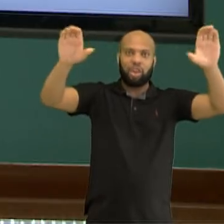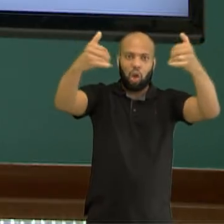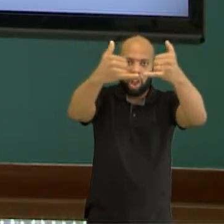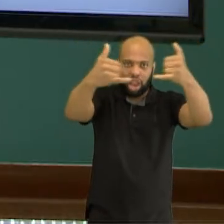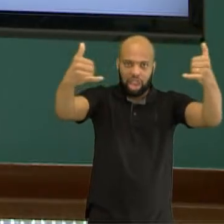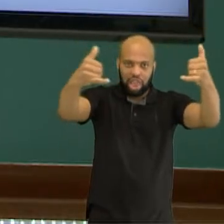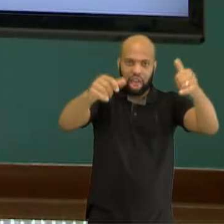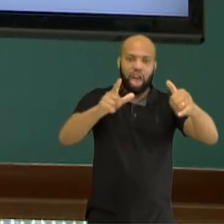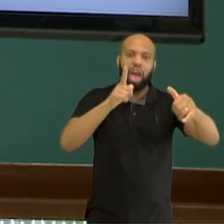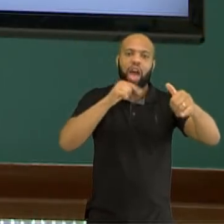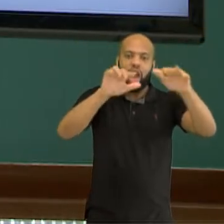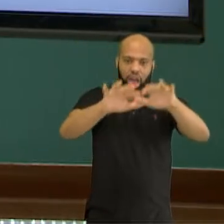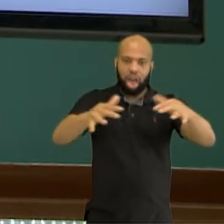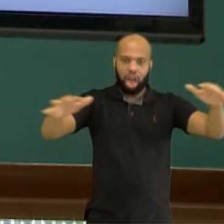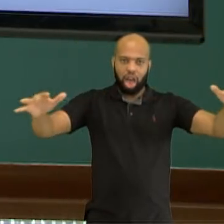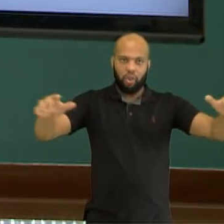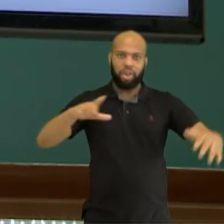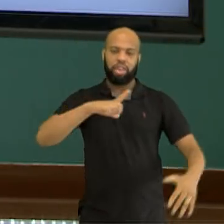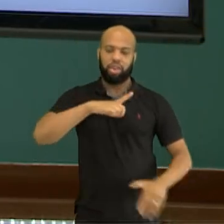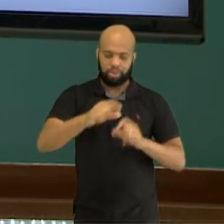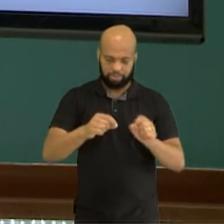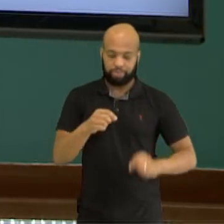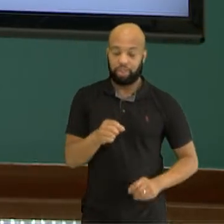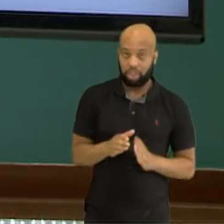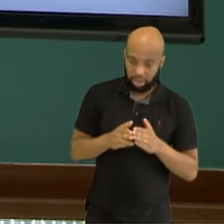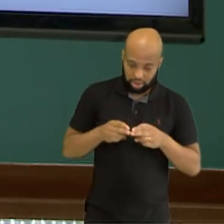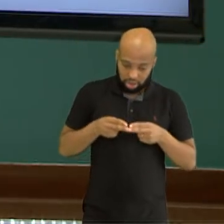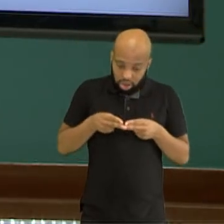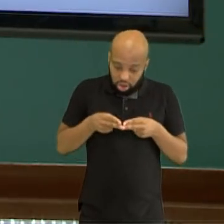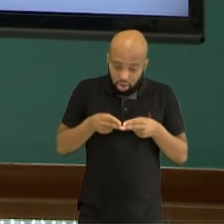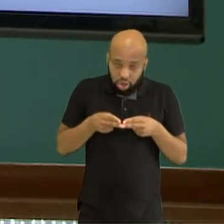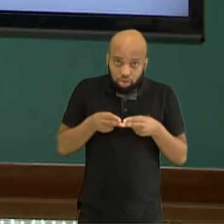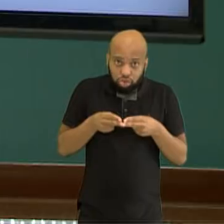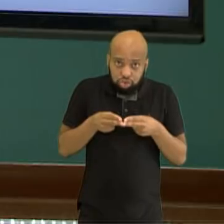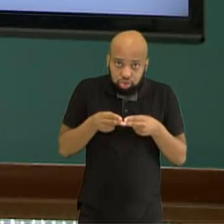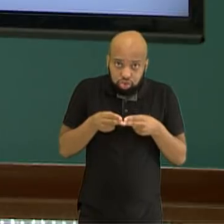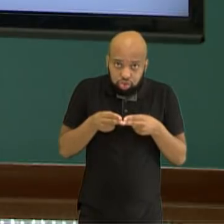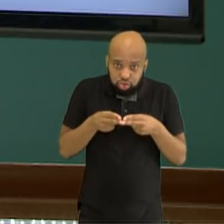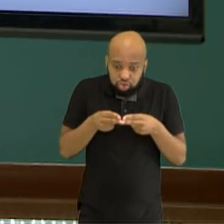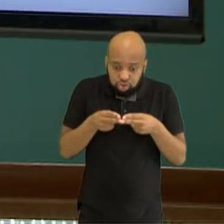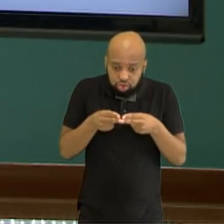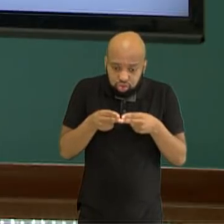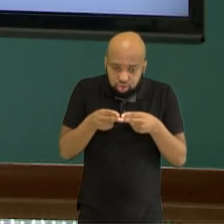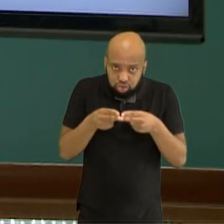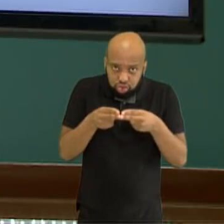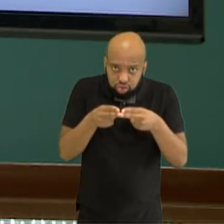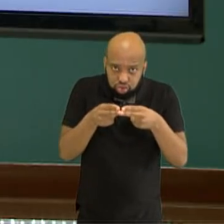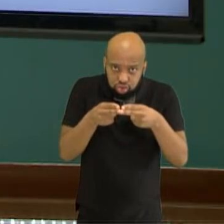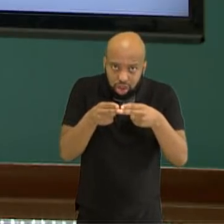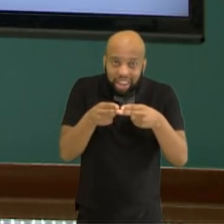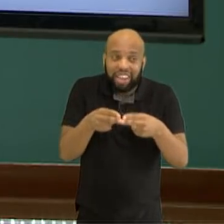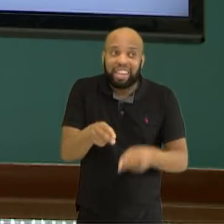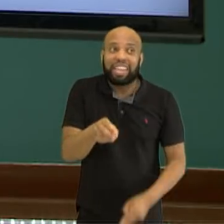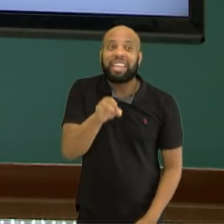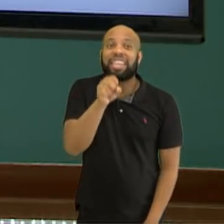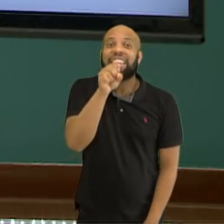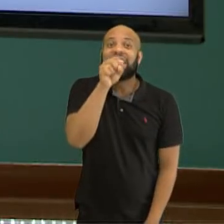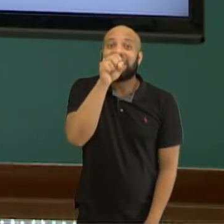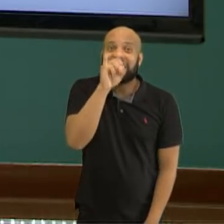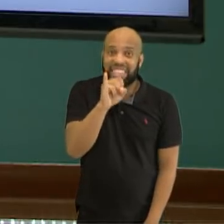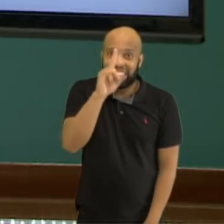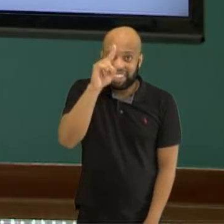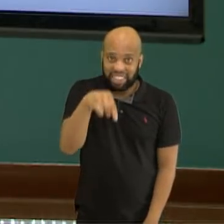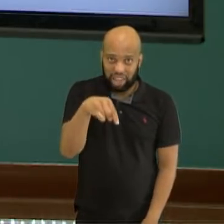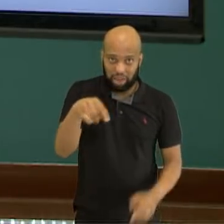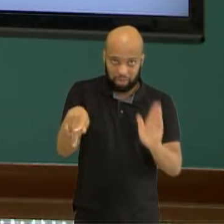água. O navio, caso diga que a Terra é plana, ele obedeceria uma regra para